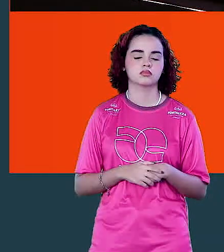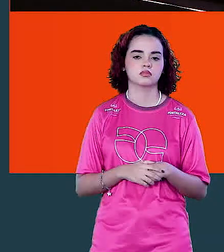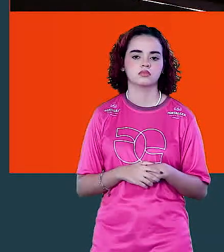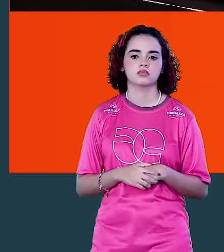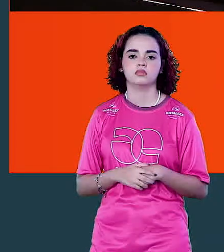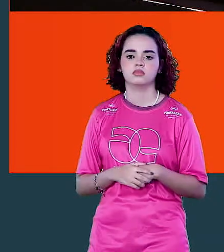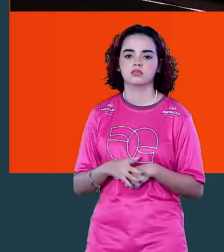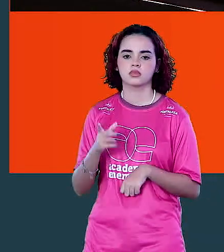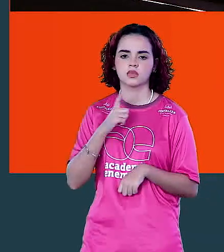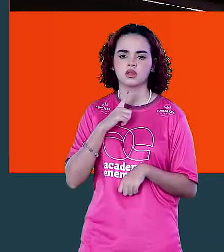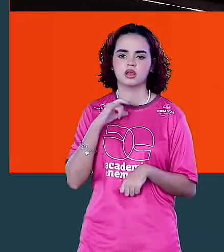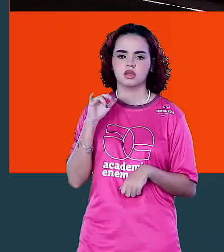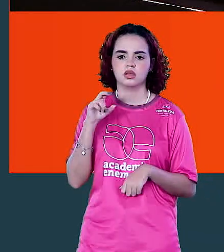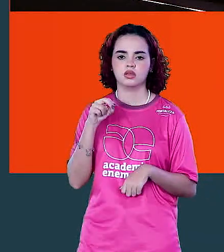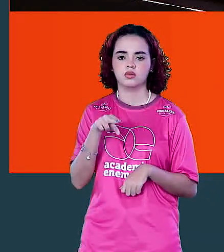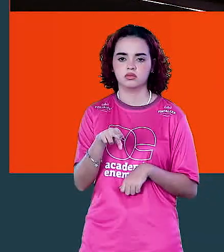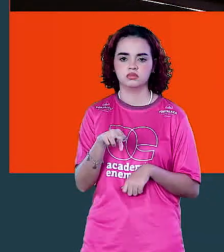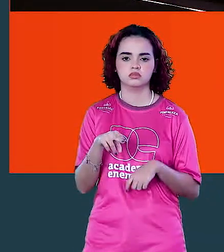Tem íons aí, tem?